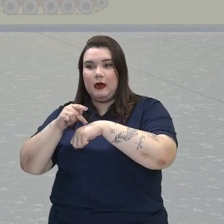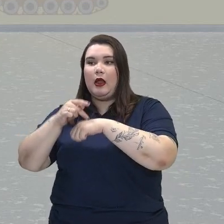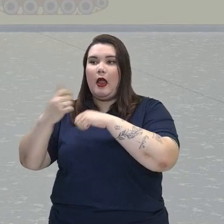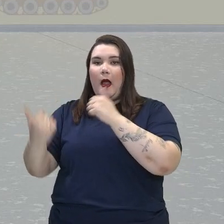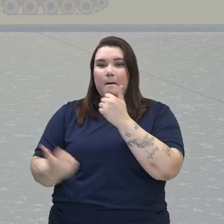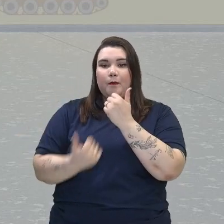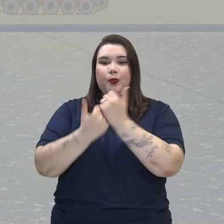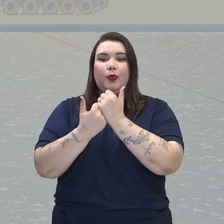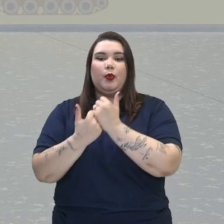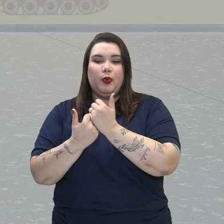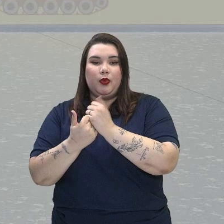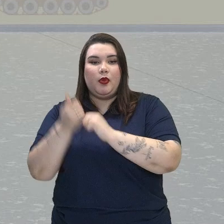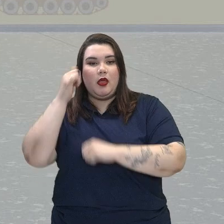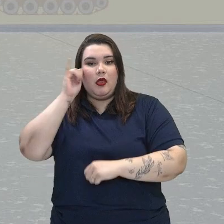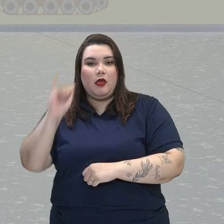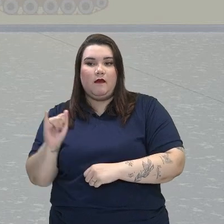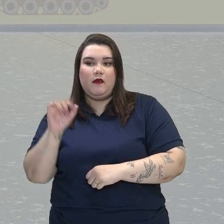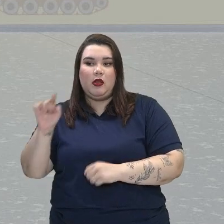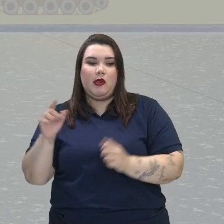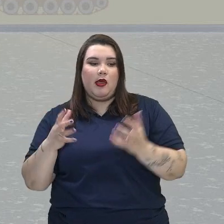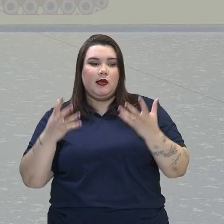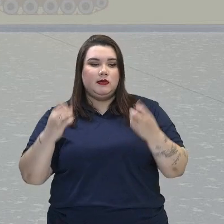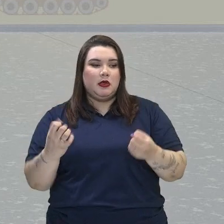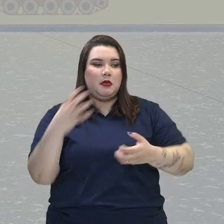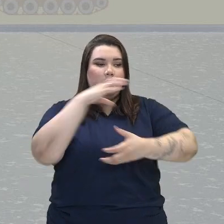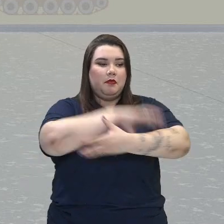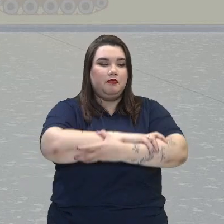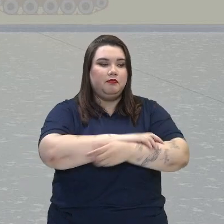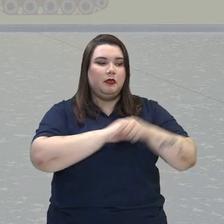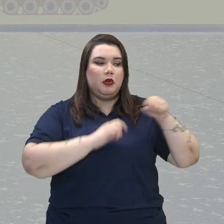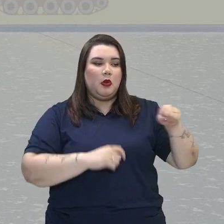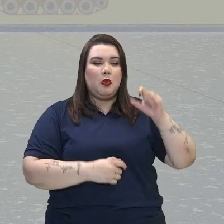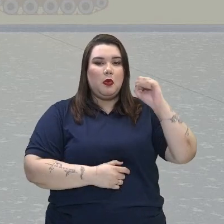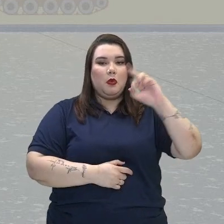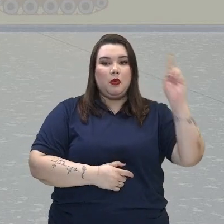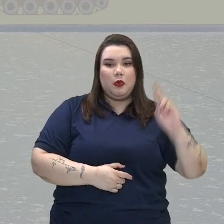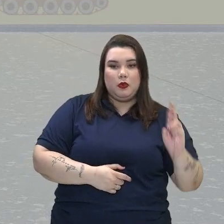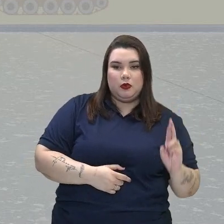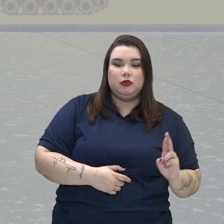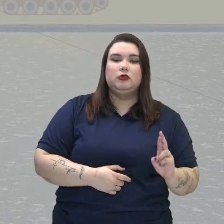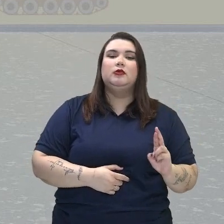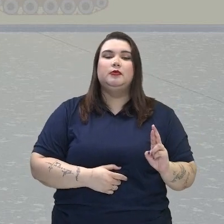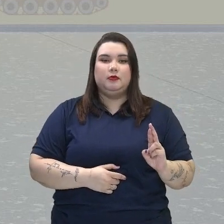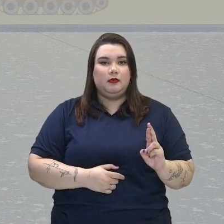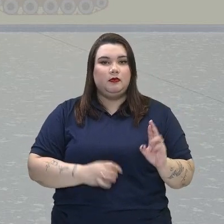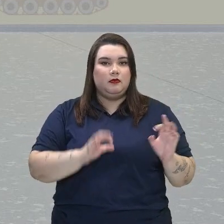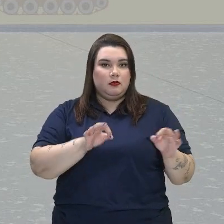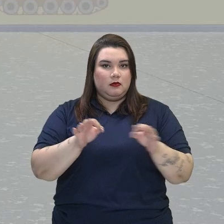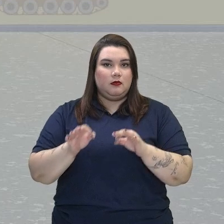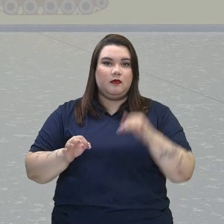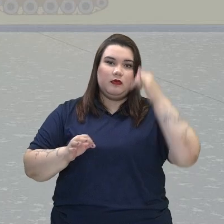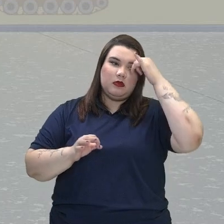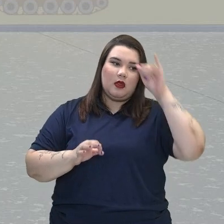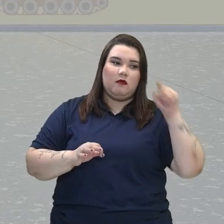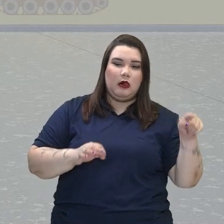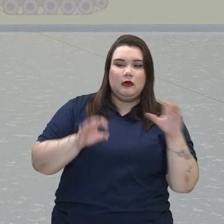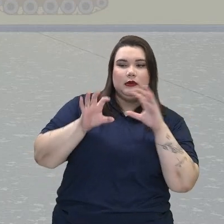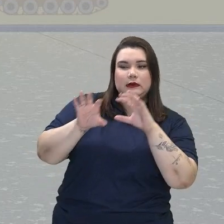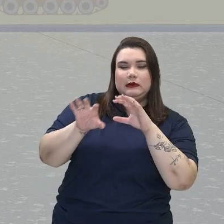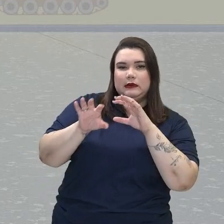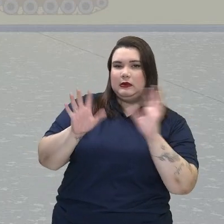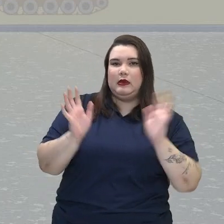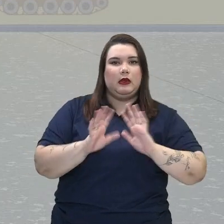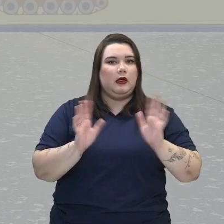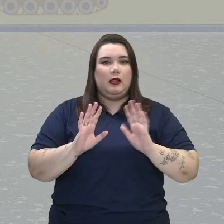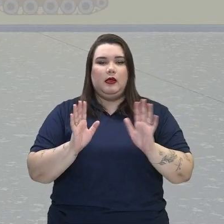impedindo assim que a União Soviética acabasse tendo influência sobre esses países, impedindo que o